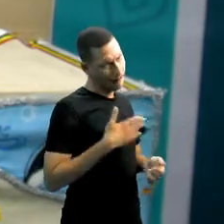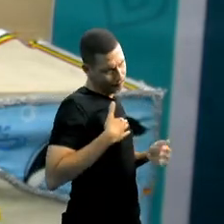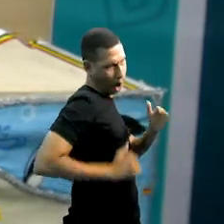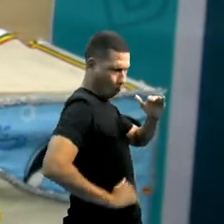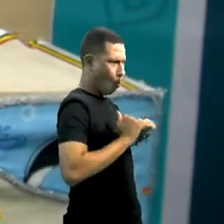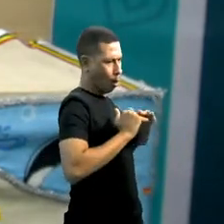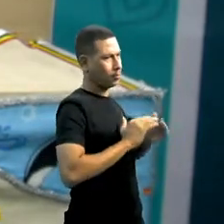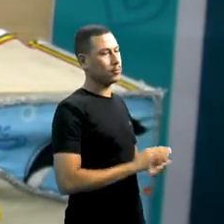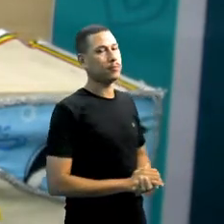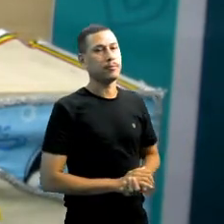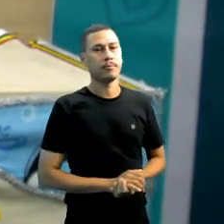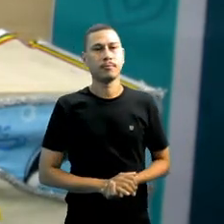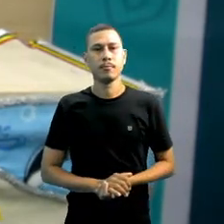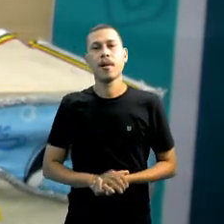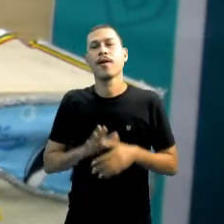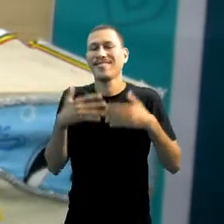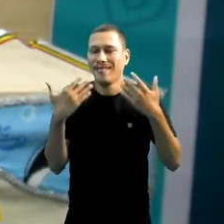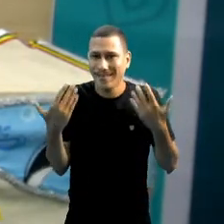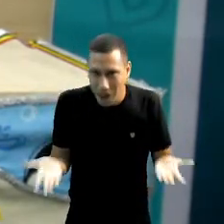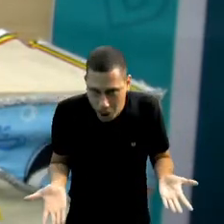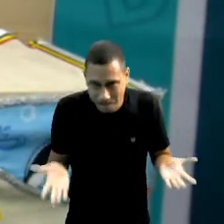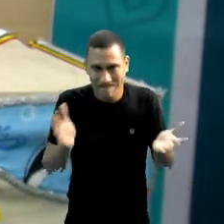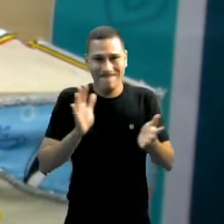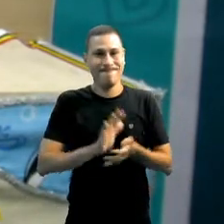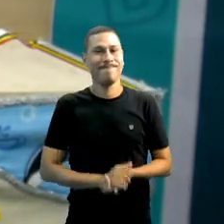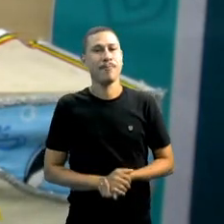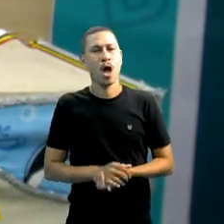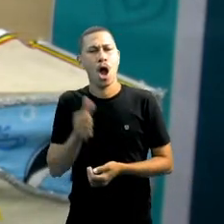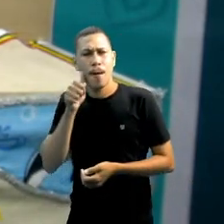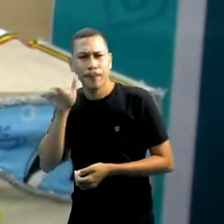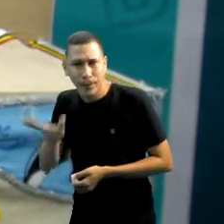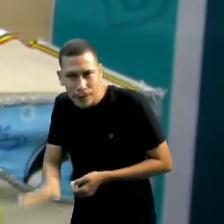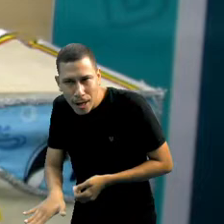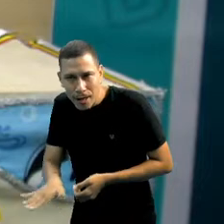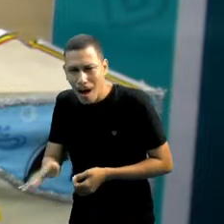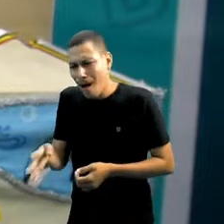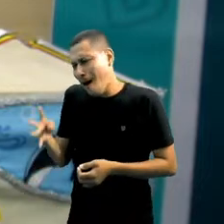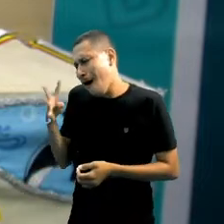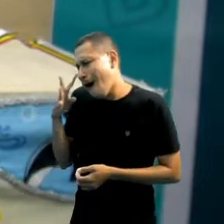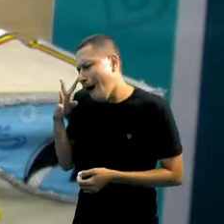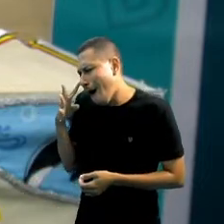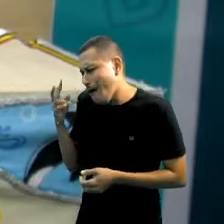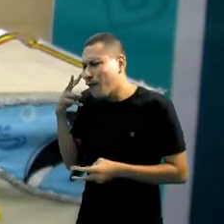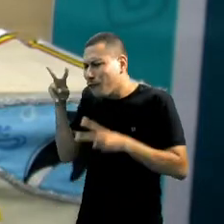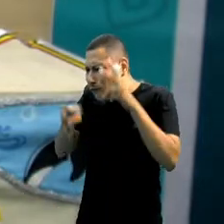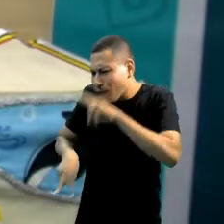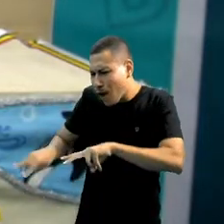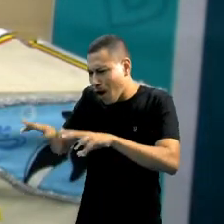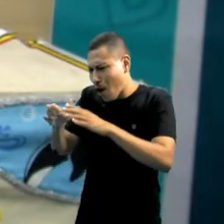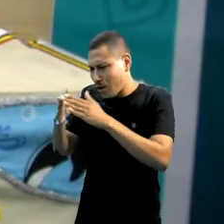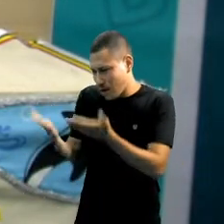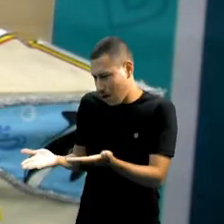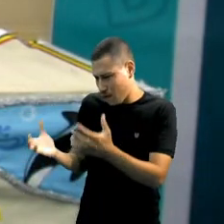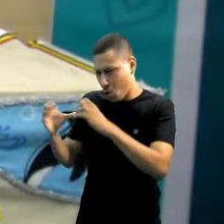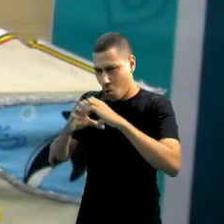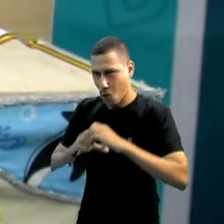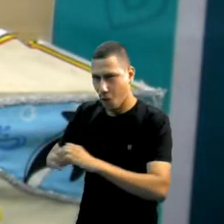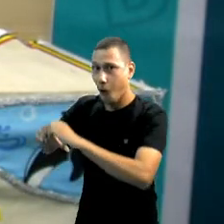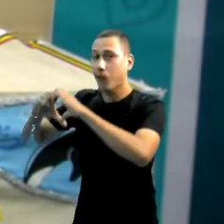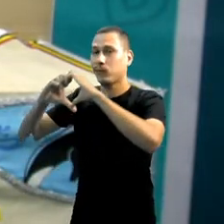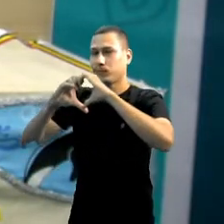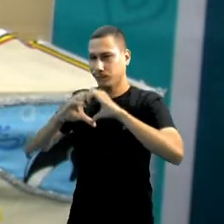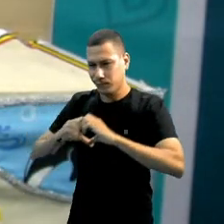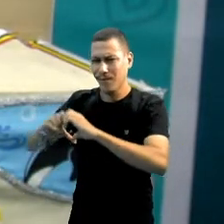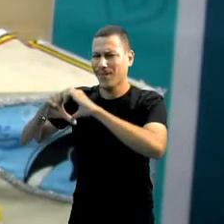Tá bom. Então, a menina ficou tão encantada quando viu tudo aquilo.